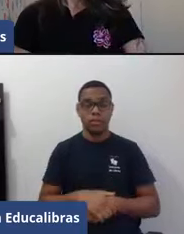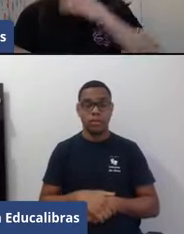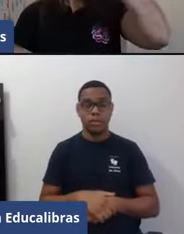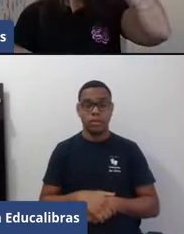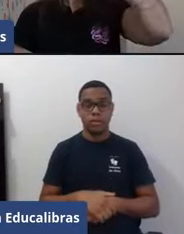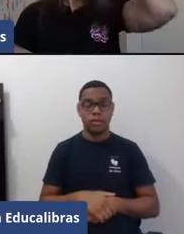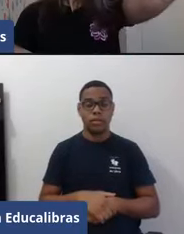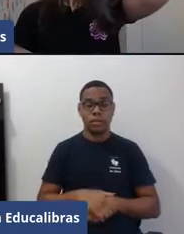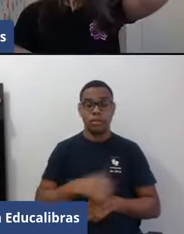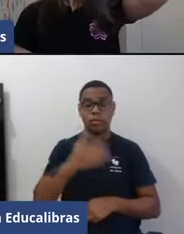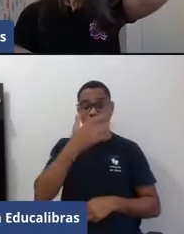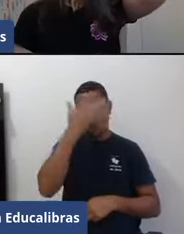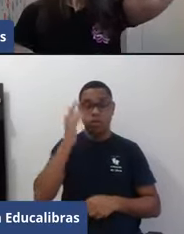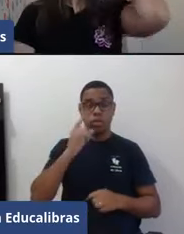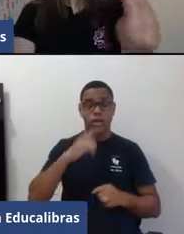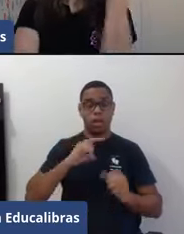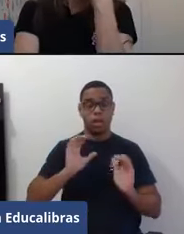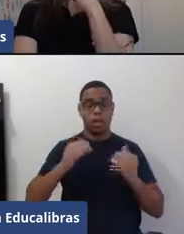autismo.